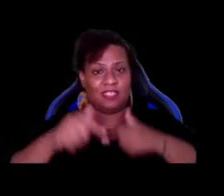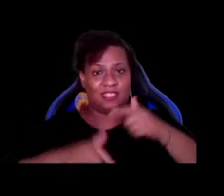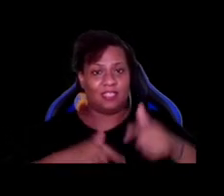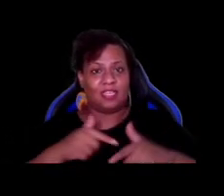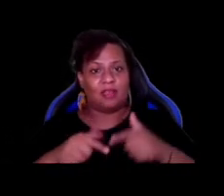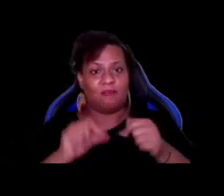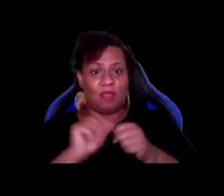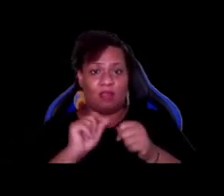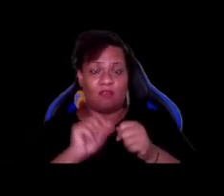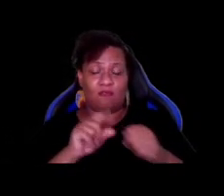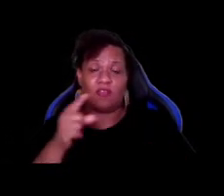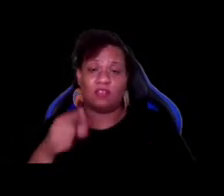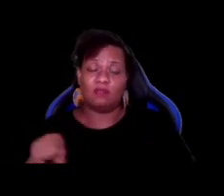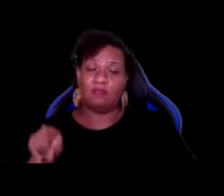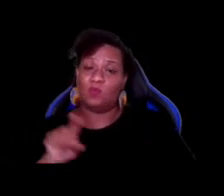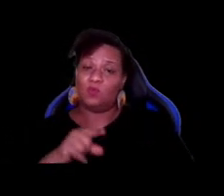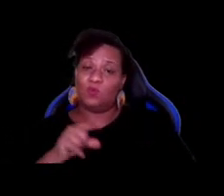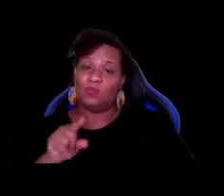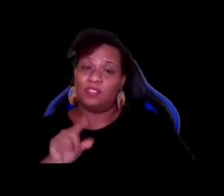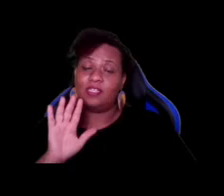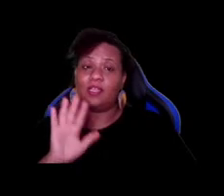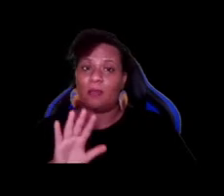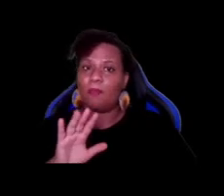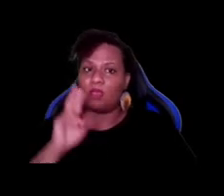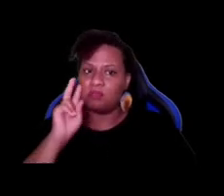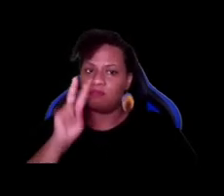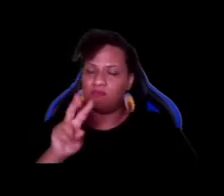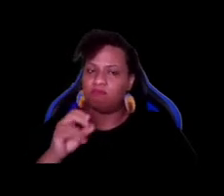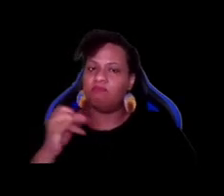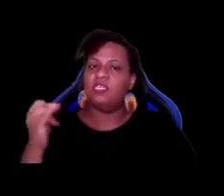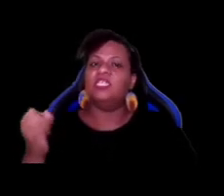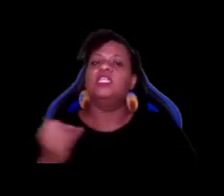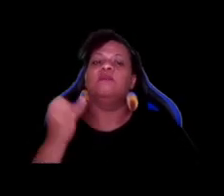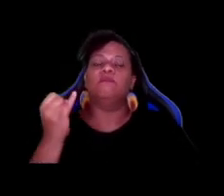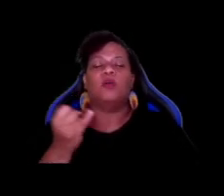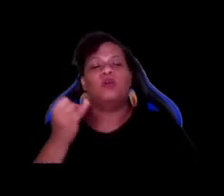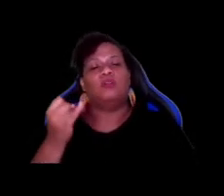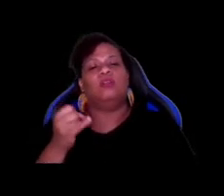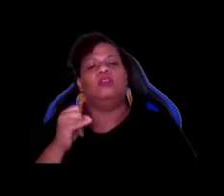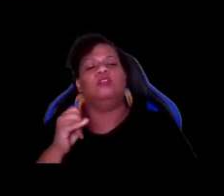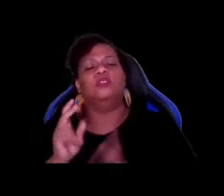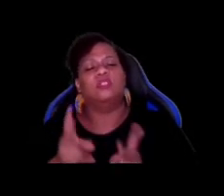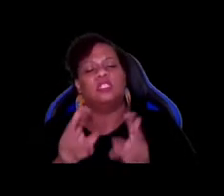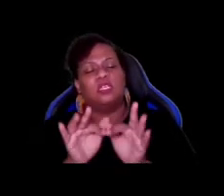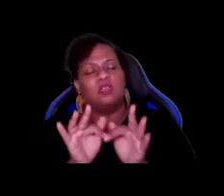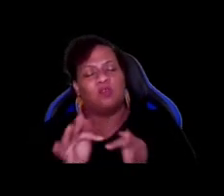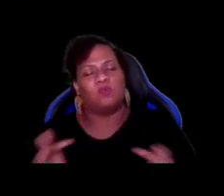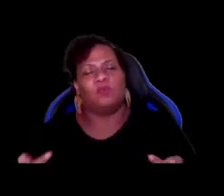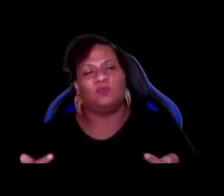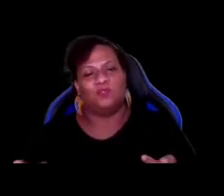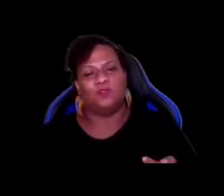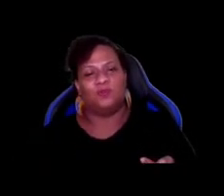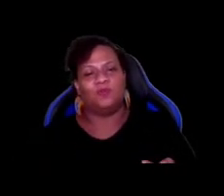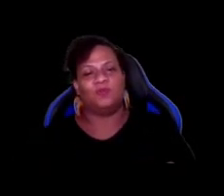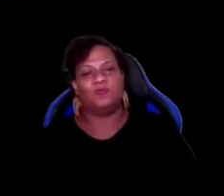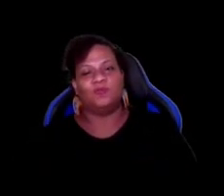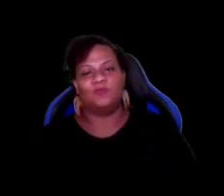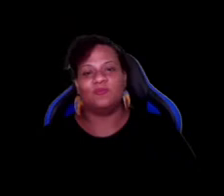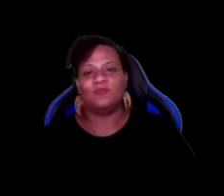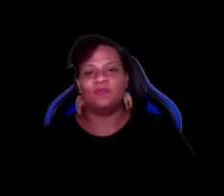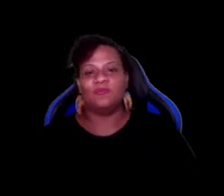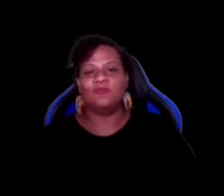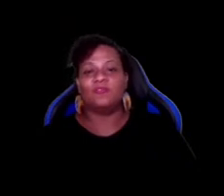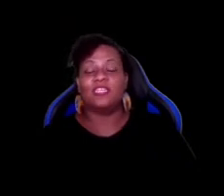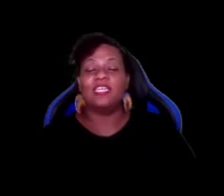para a música, mas eu acho que é super importante a gente também se manter humilde. E aí, dentro dessa brincadeira,